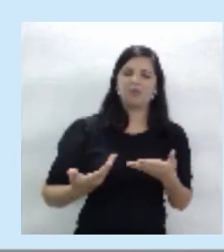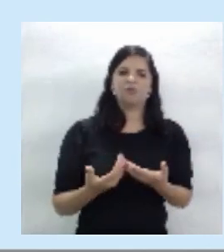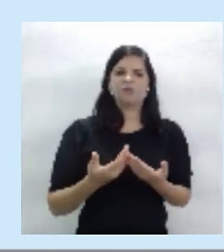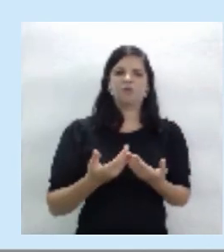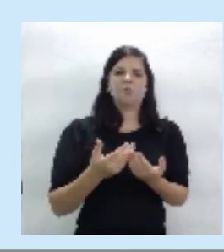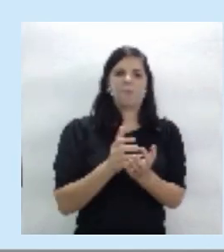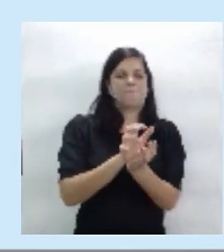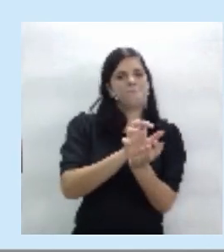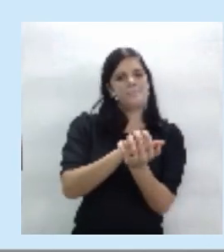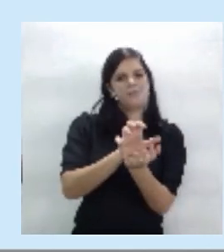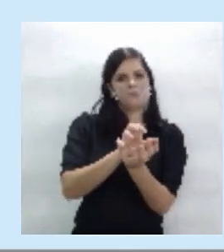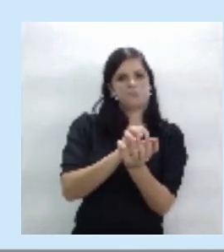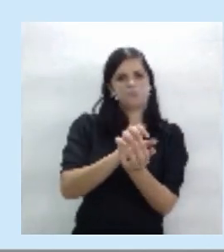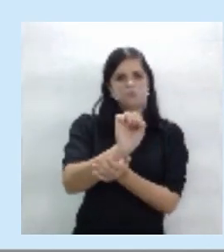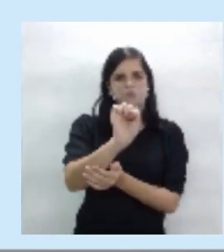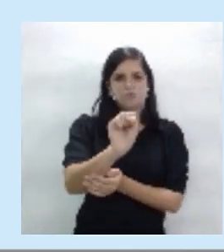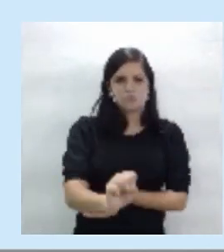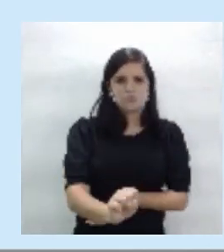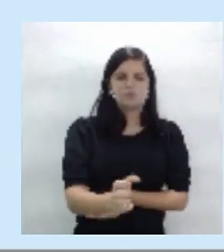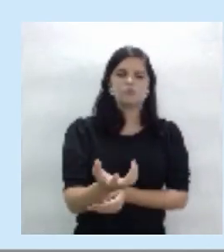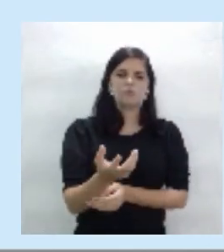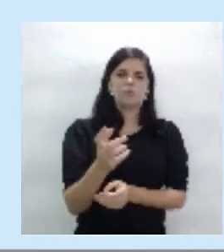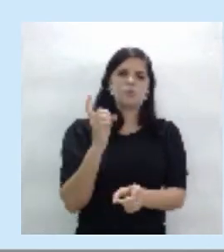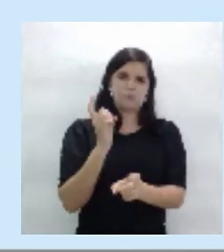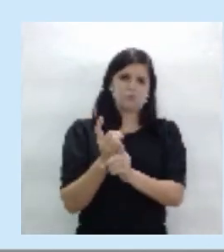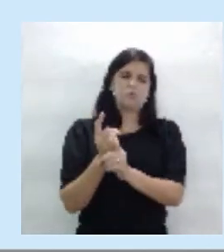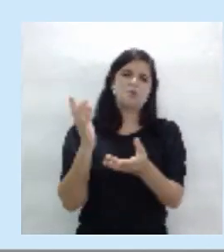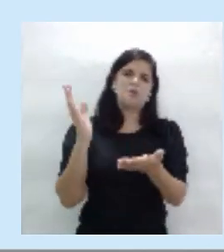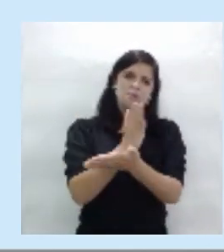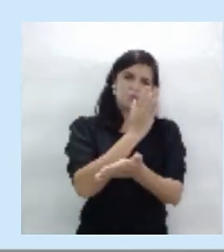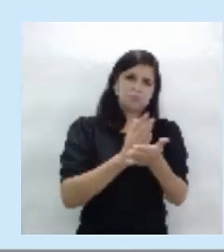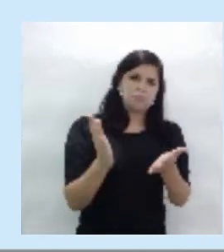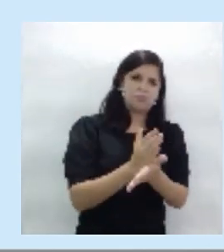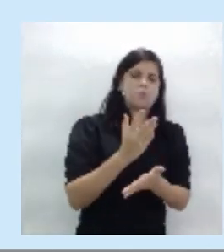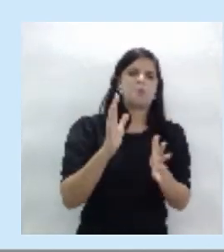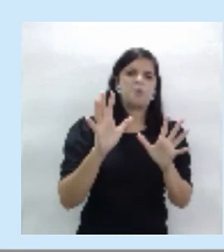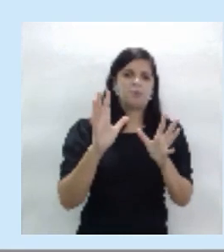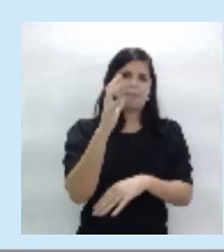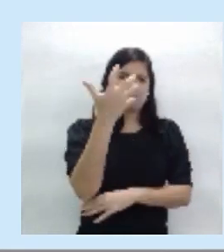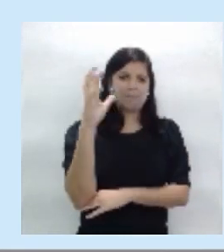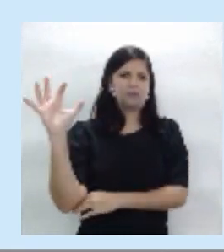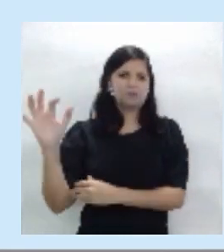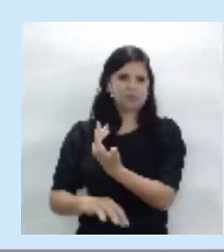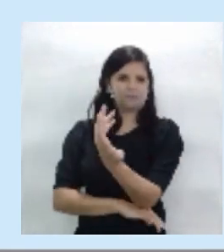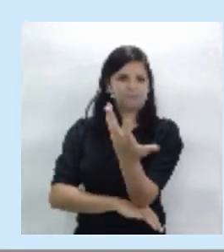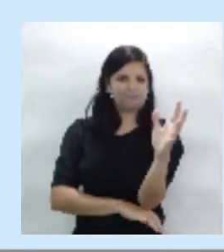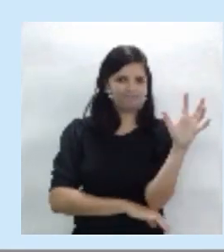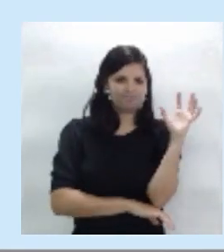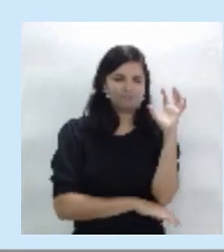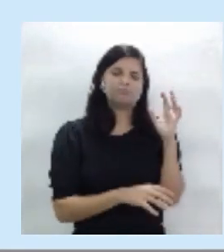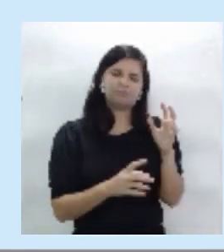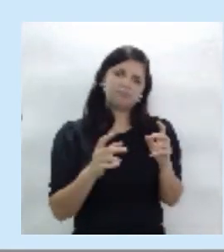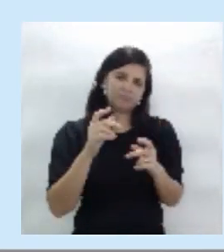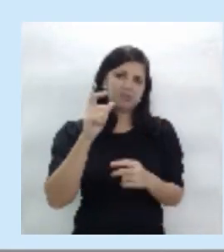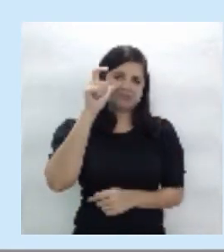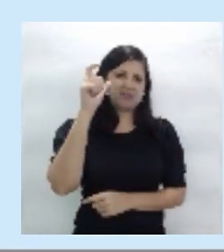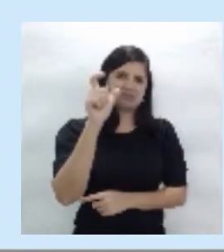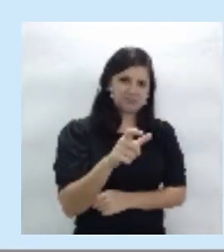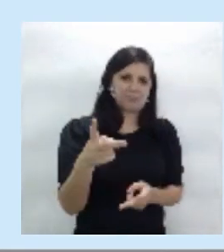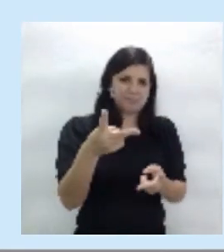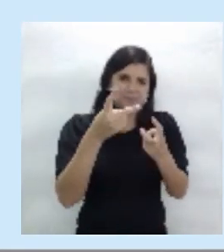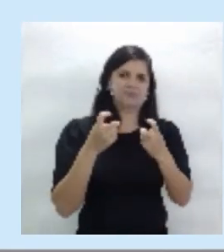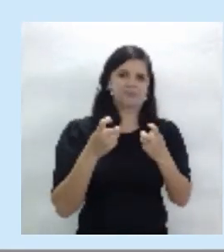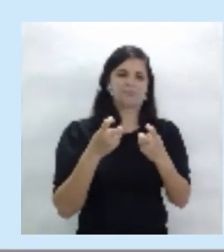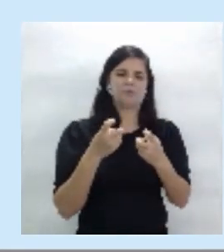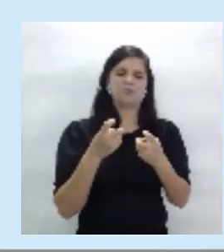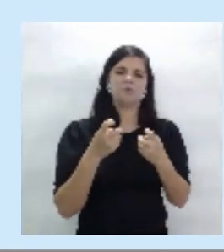litoral aí sul de Pernambuco, ainda consegue identificar algum tipo de Mata Atlântica por ali, tá? É bem